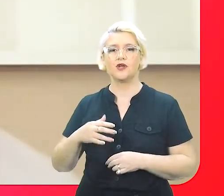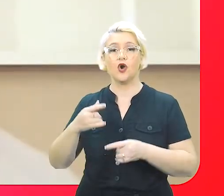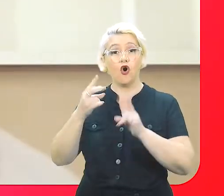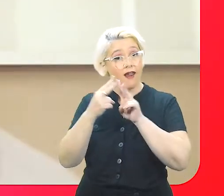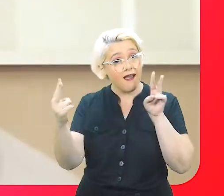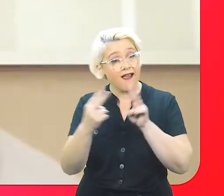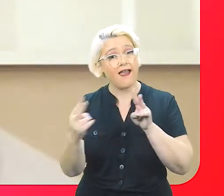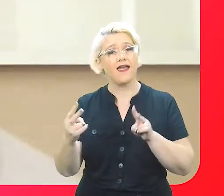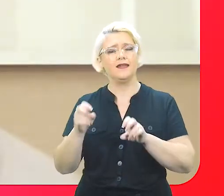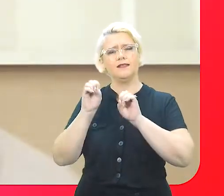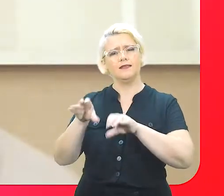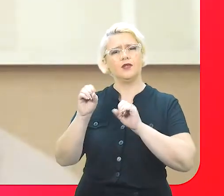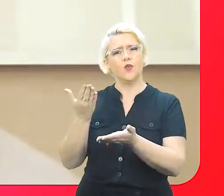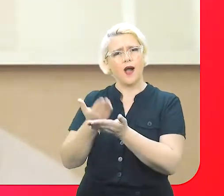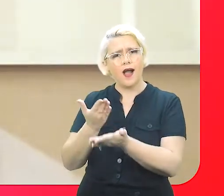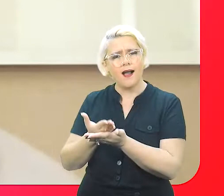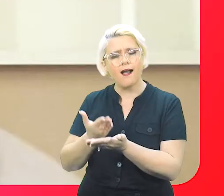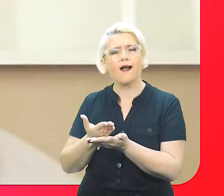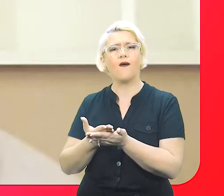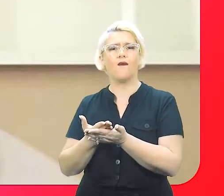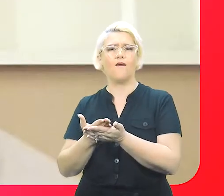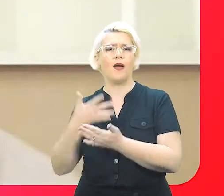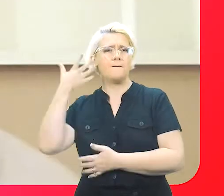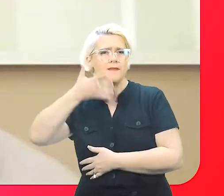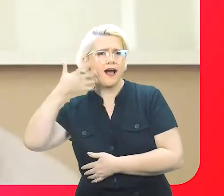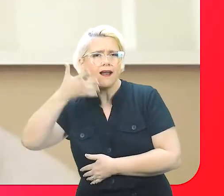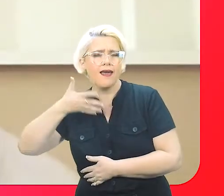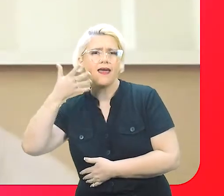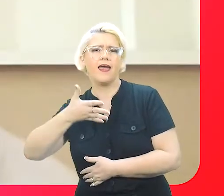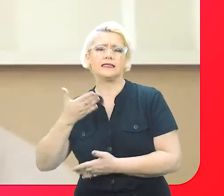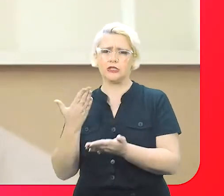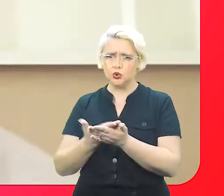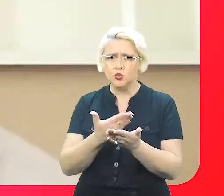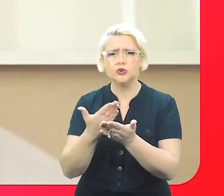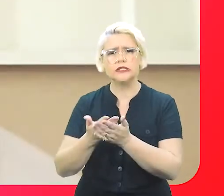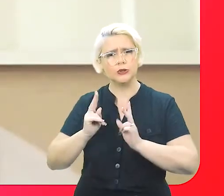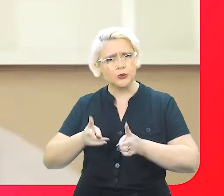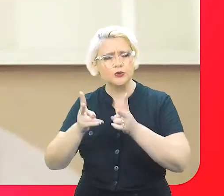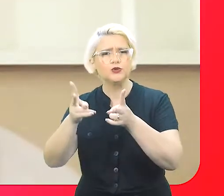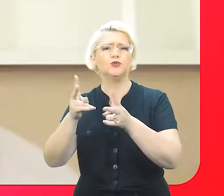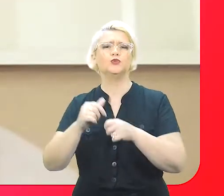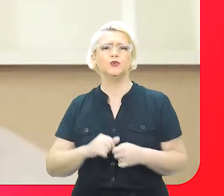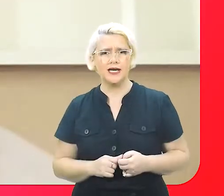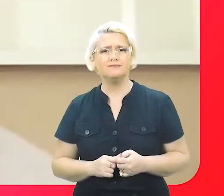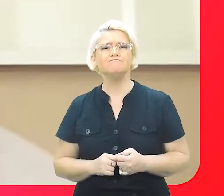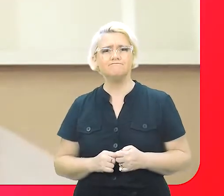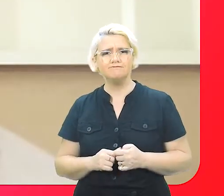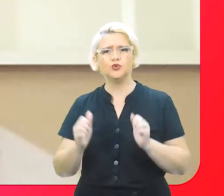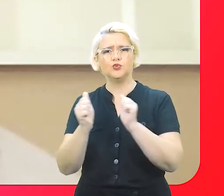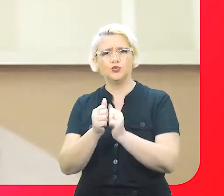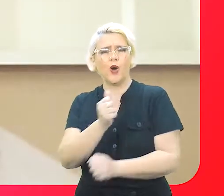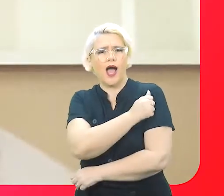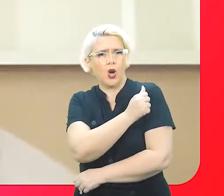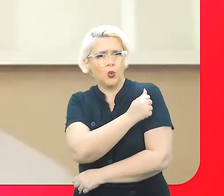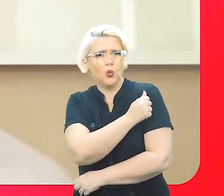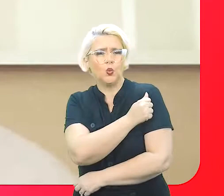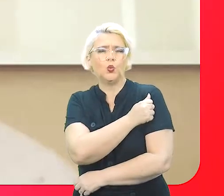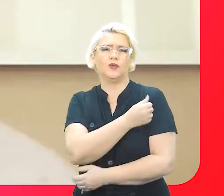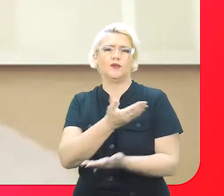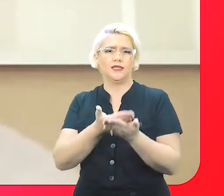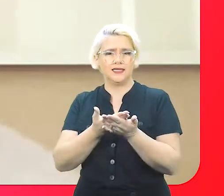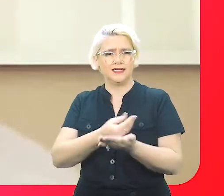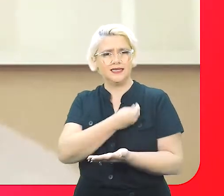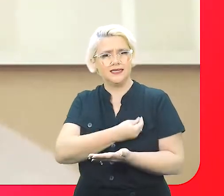Online, dando aula, fazendo palestra, estudando com os meus alunos que